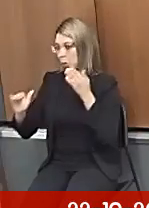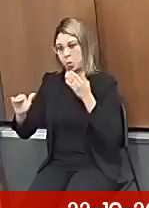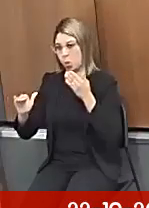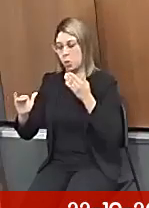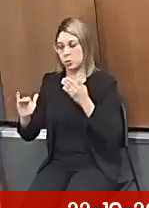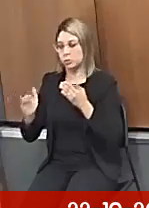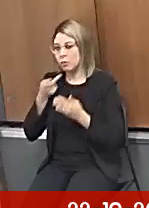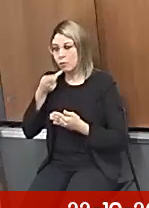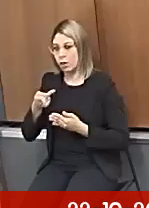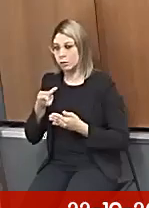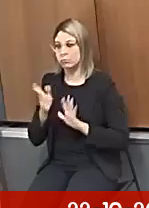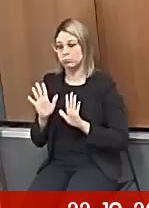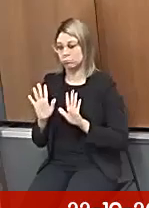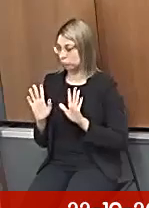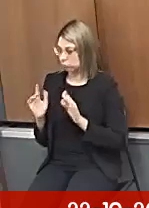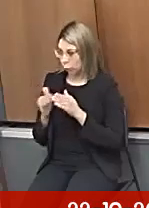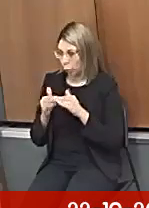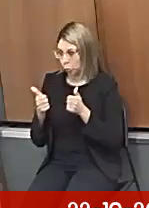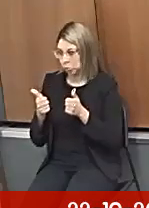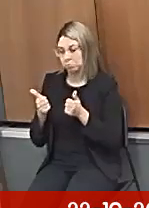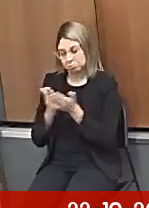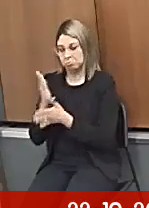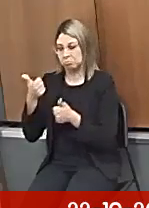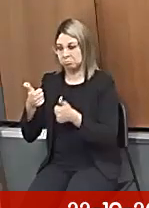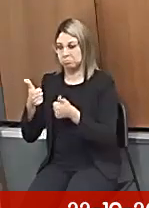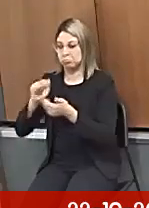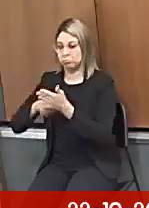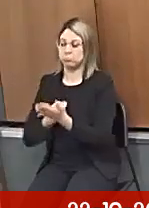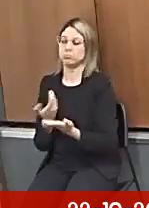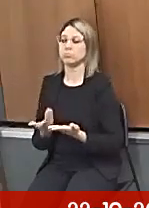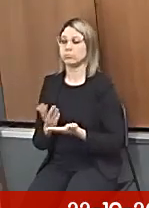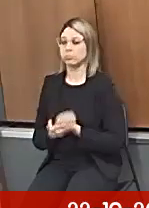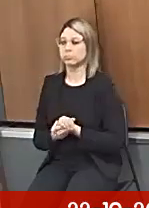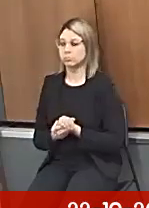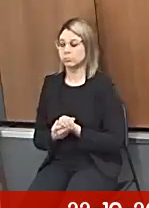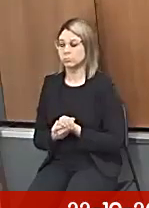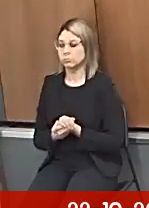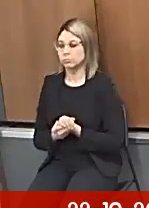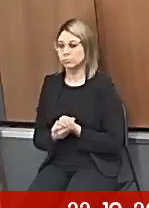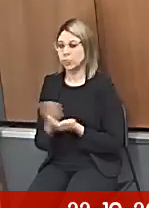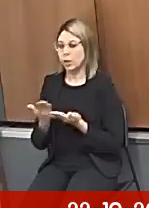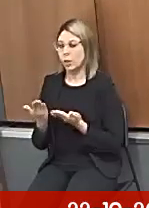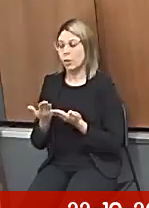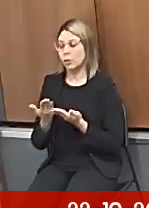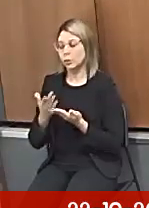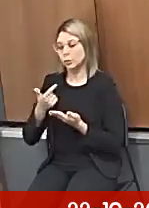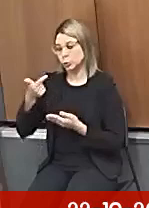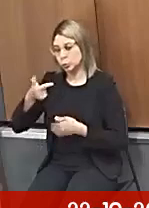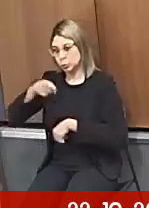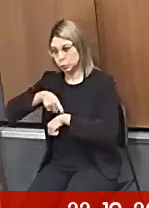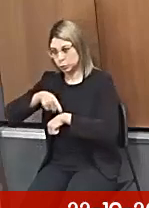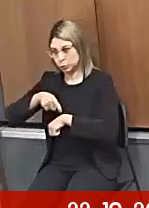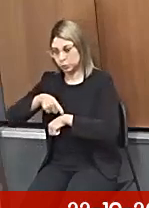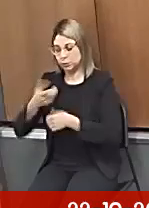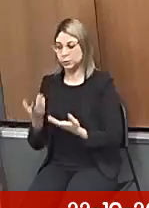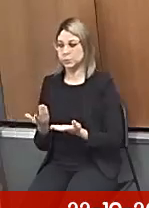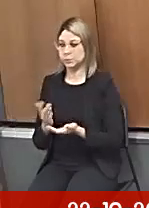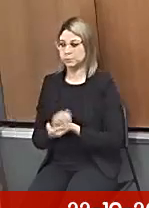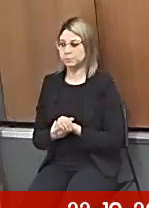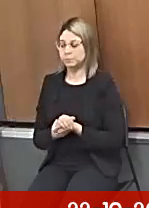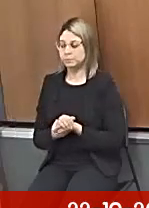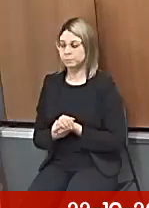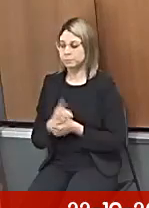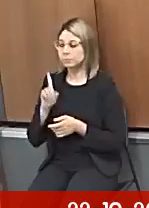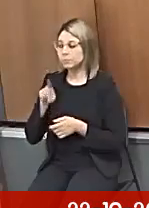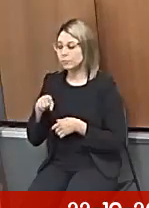manifestem. Aprovado. Vamos passar para a ordem, segunda fase da ordem do dia, então, que